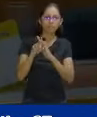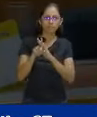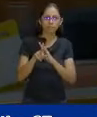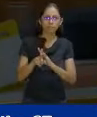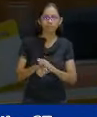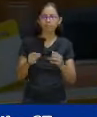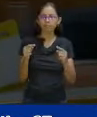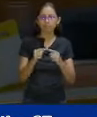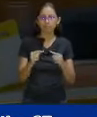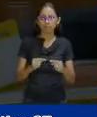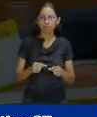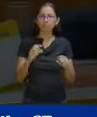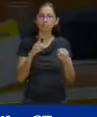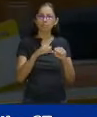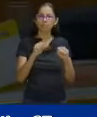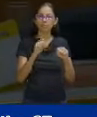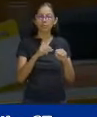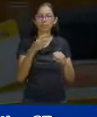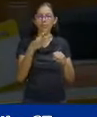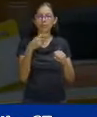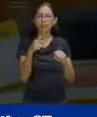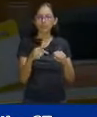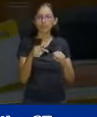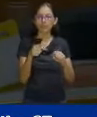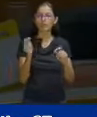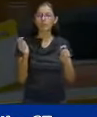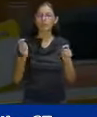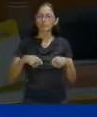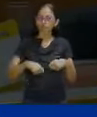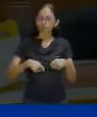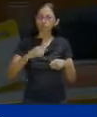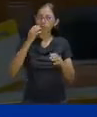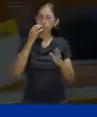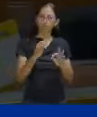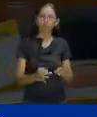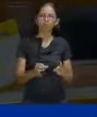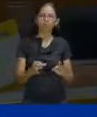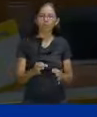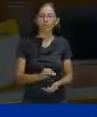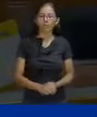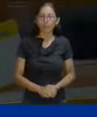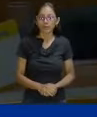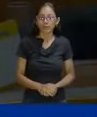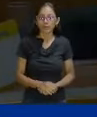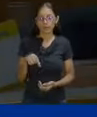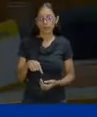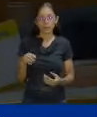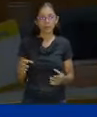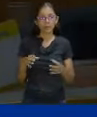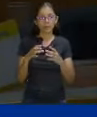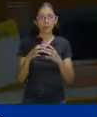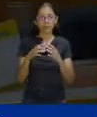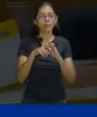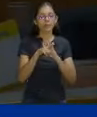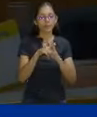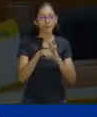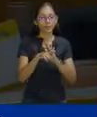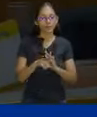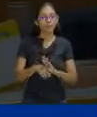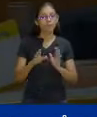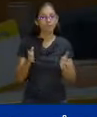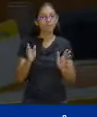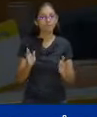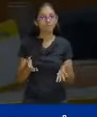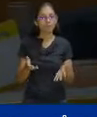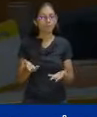lá no artigo 37. Simplesmente esta Corte analisou o caso concreto, e todas as